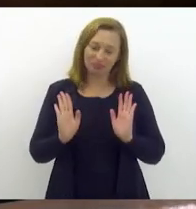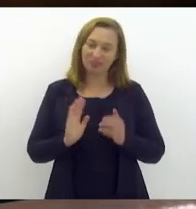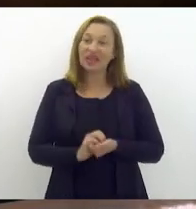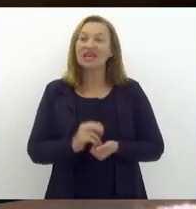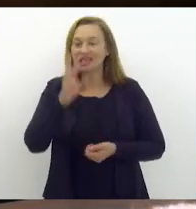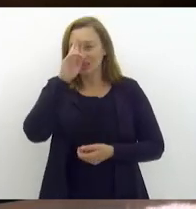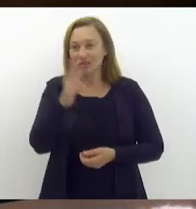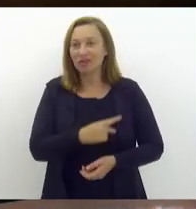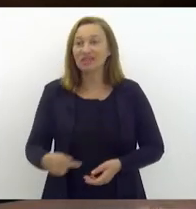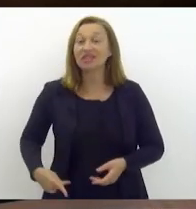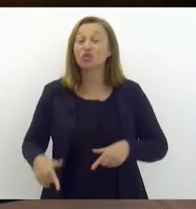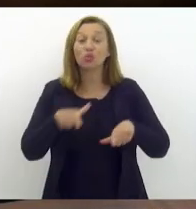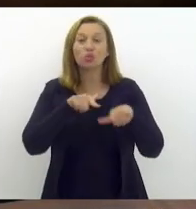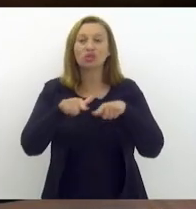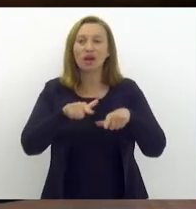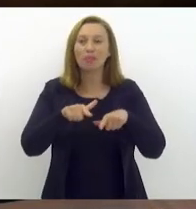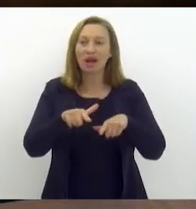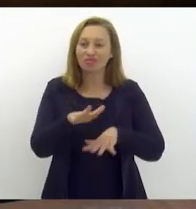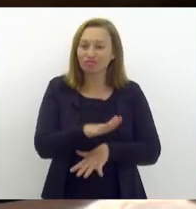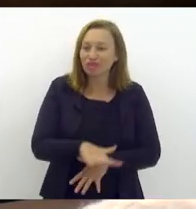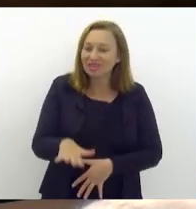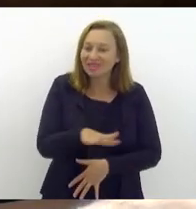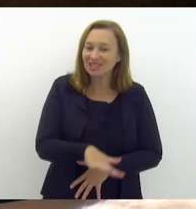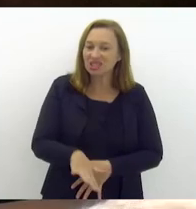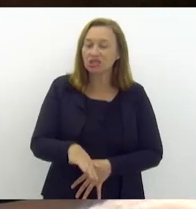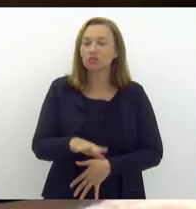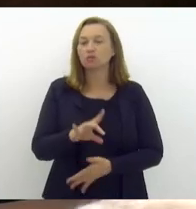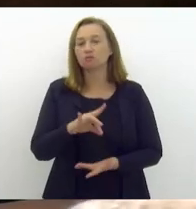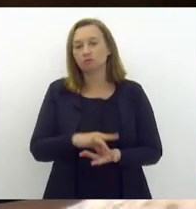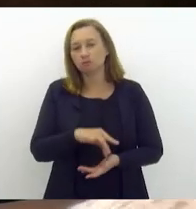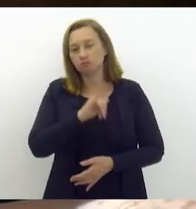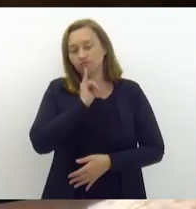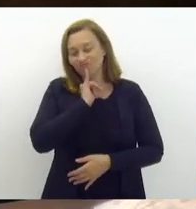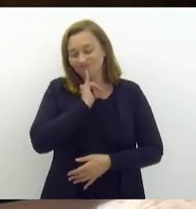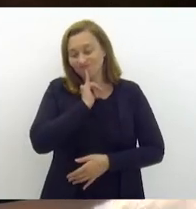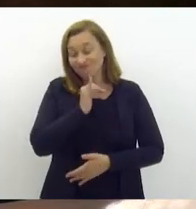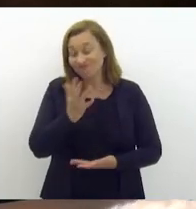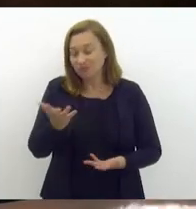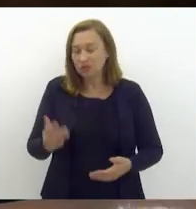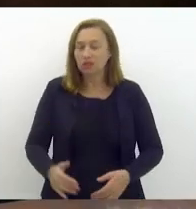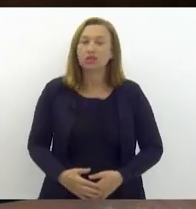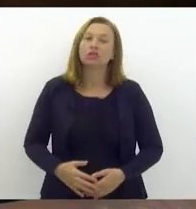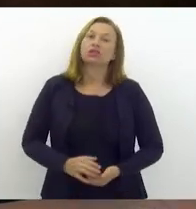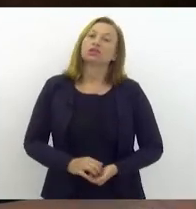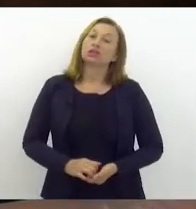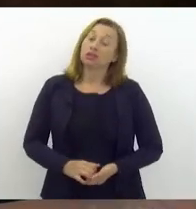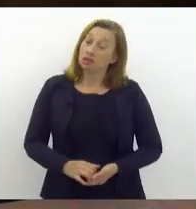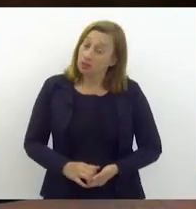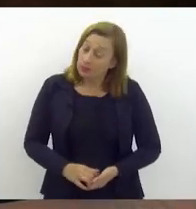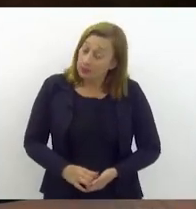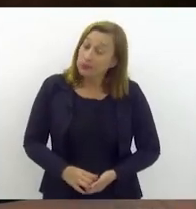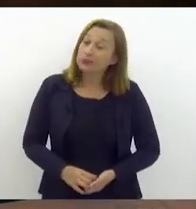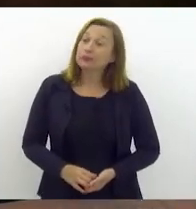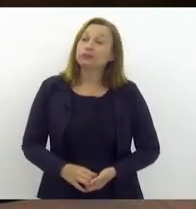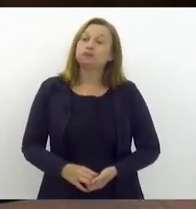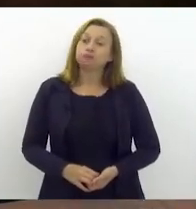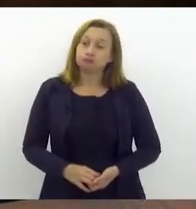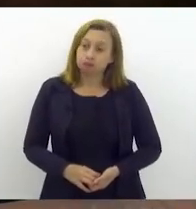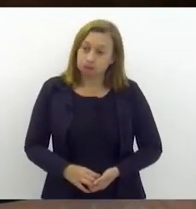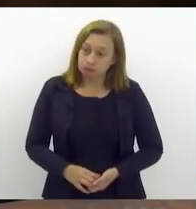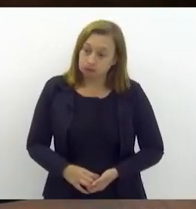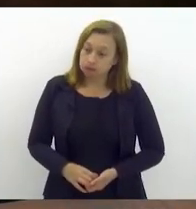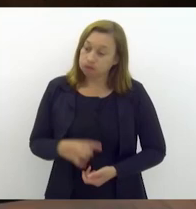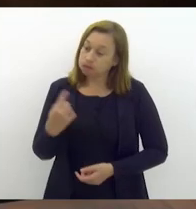Senhora presidente, o trabalho infantil é uma triste realidade que assola as